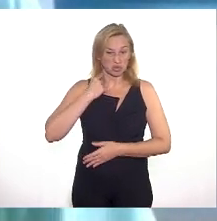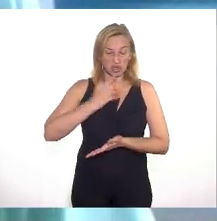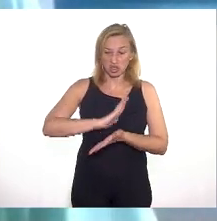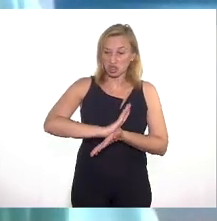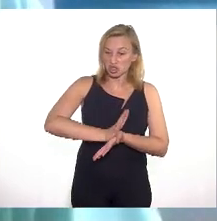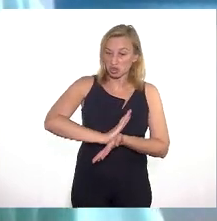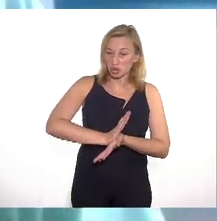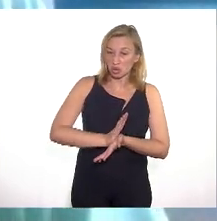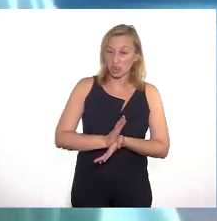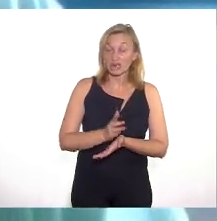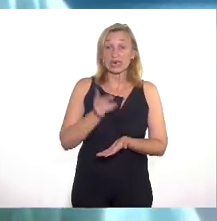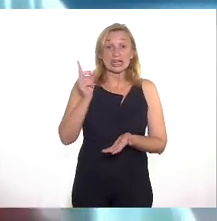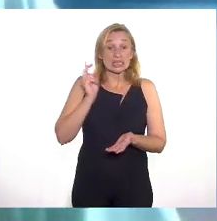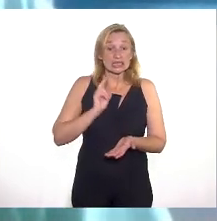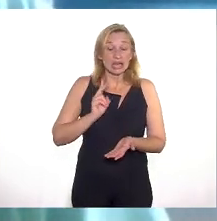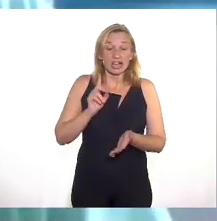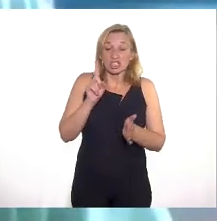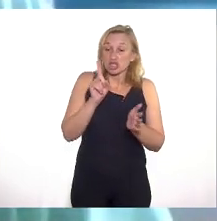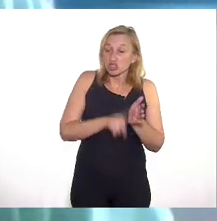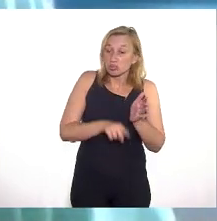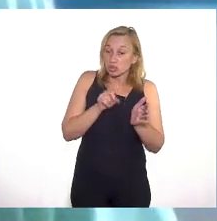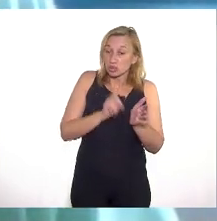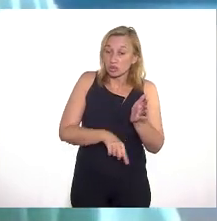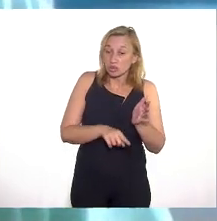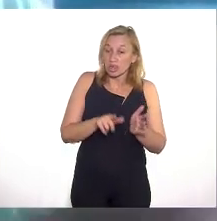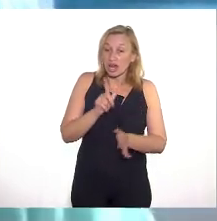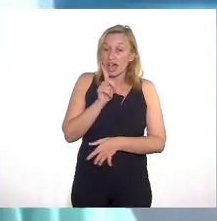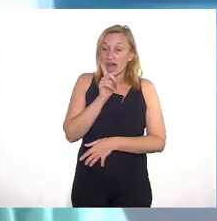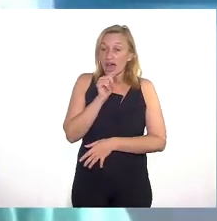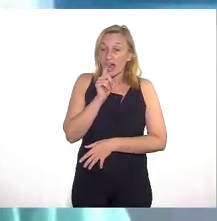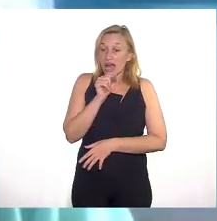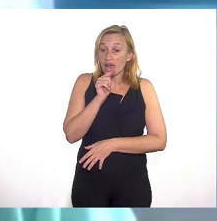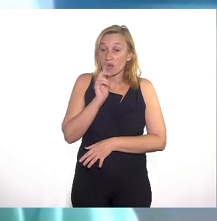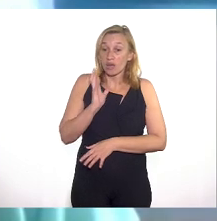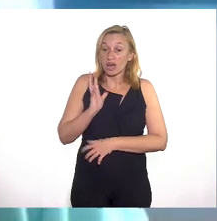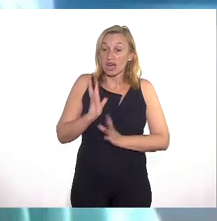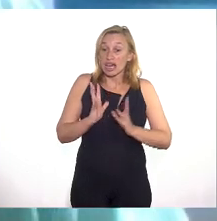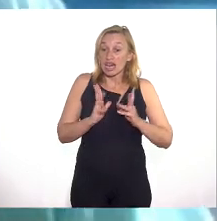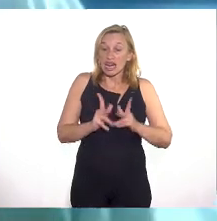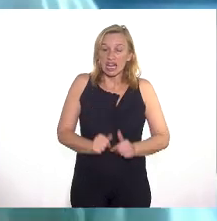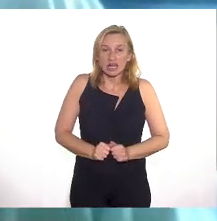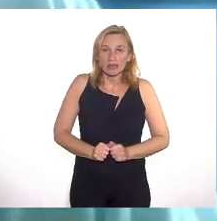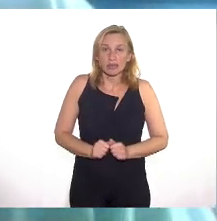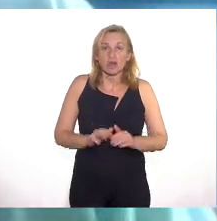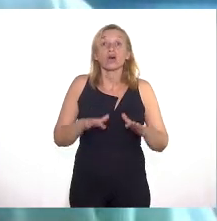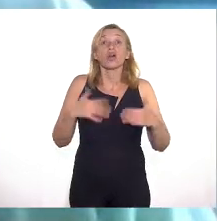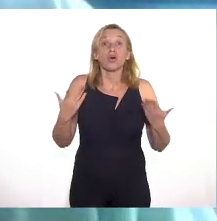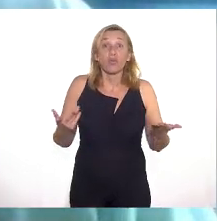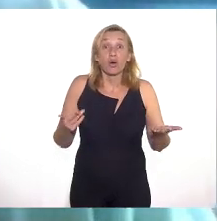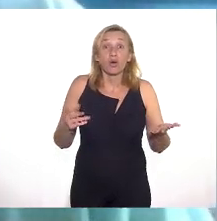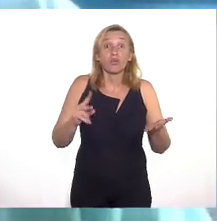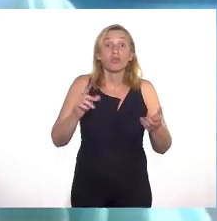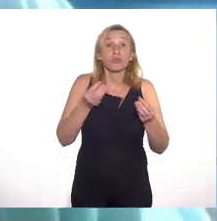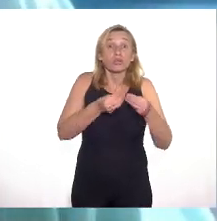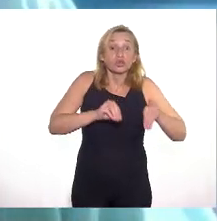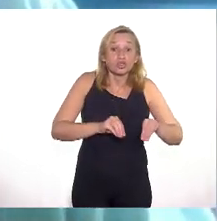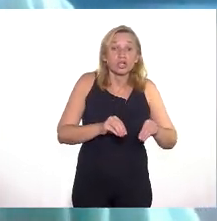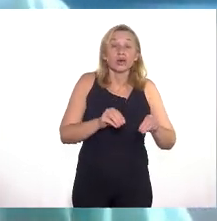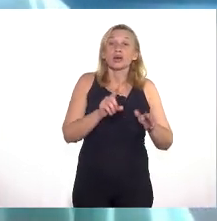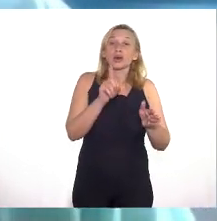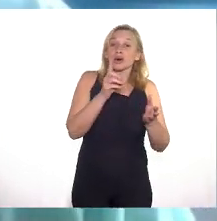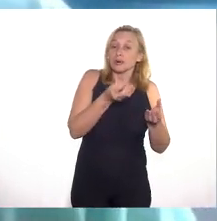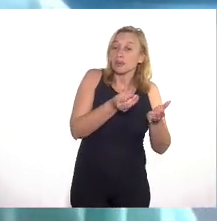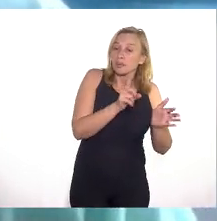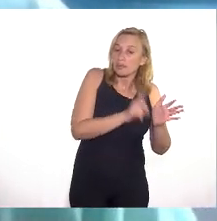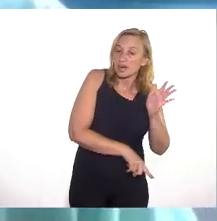menos água, mais poluída. E qual é a consequência disso? Menos água para abastecimento,